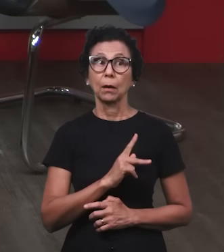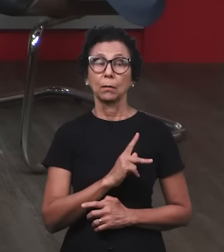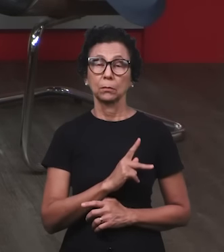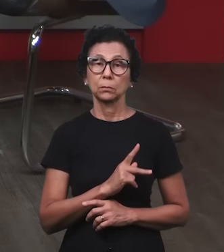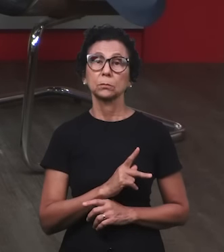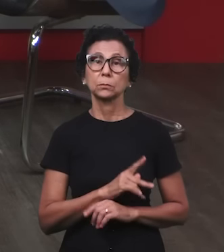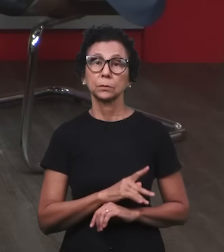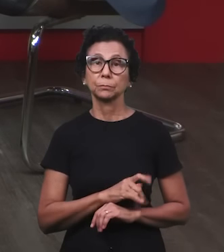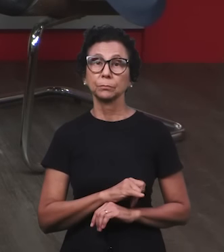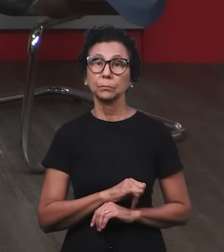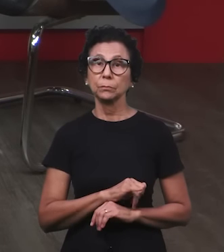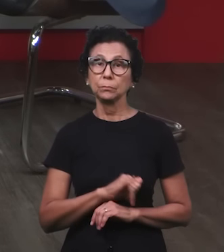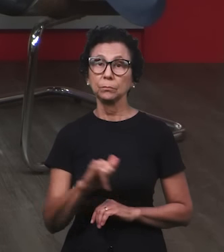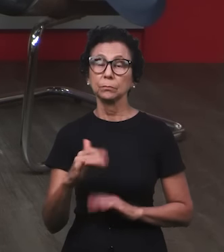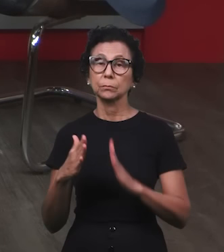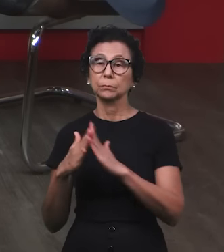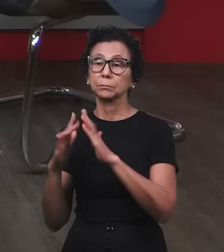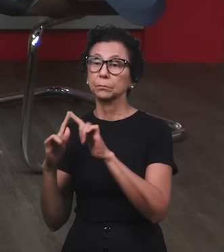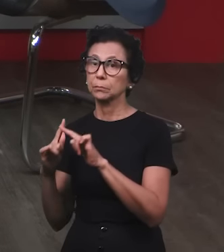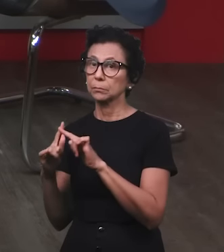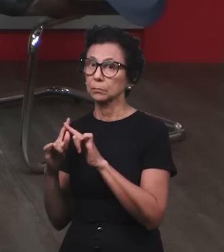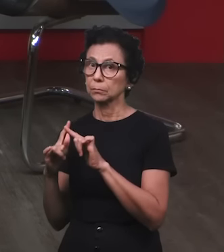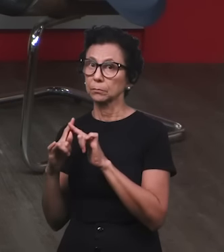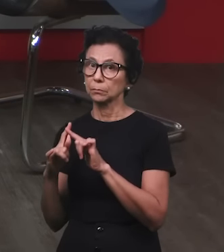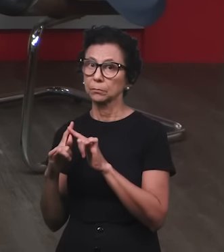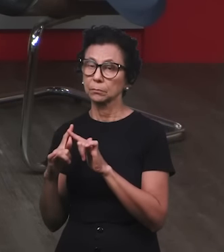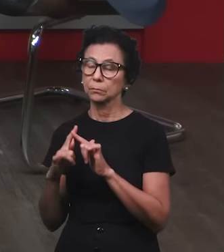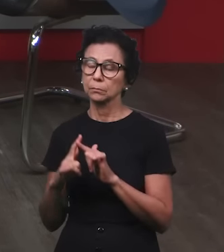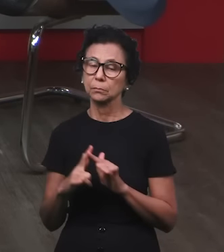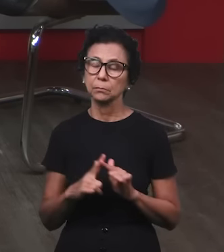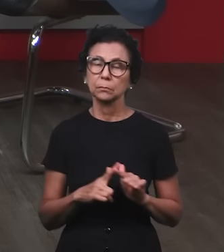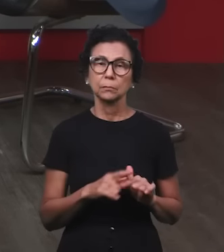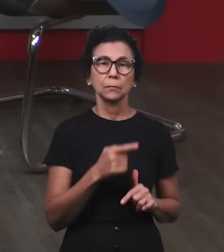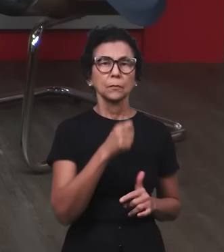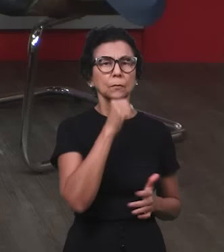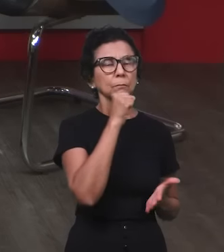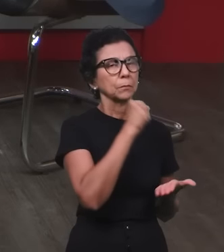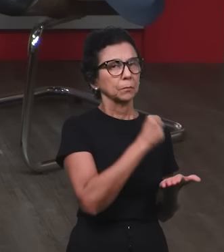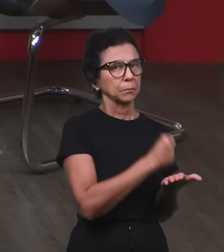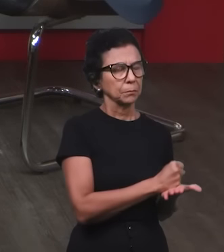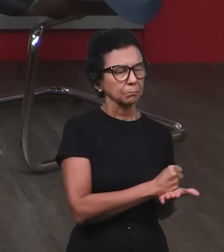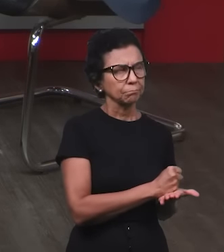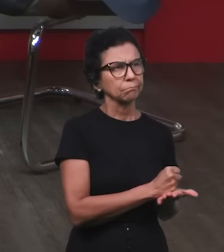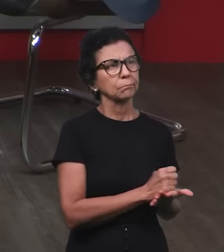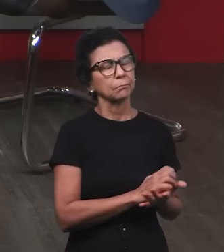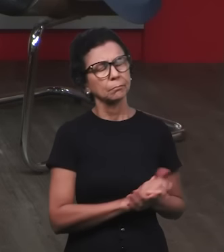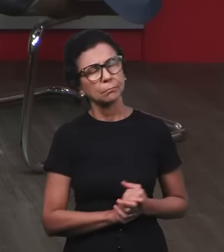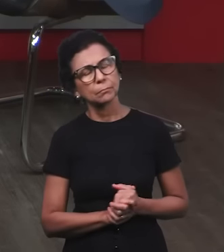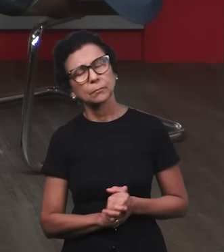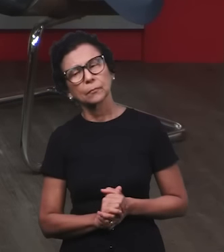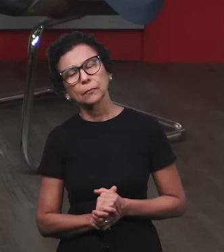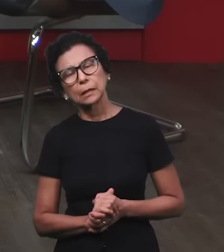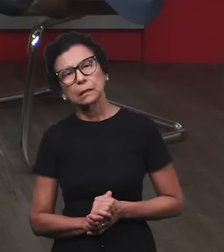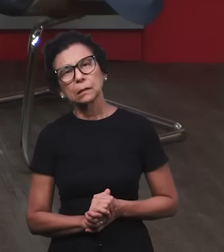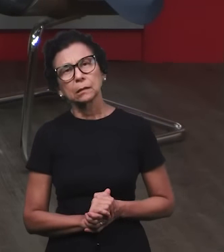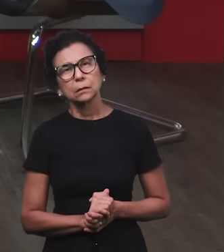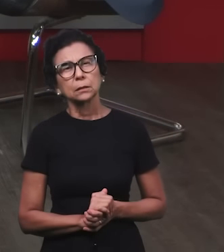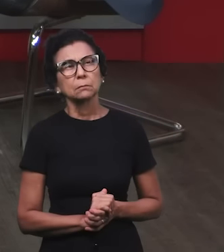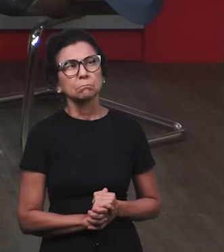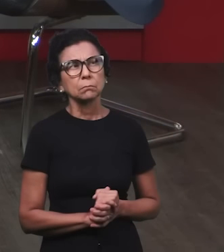para a igreja. No Velho Testamento, há algum momento onde